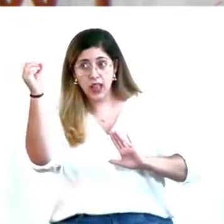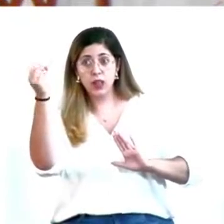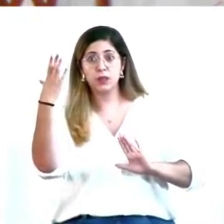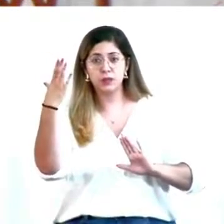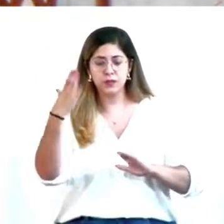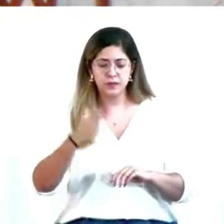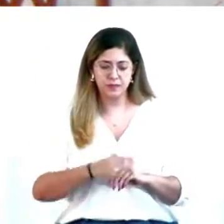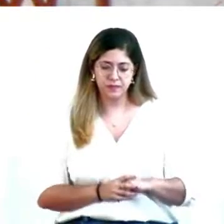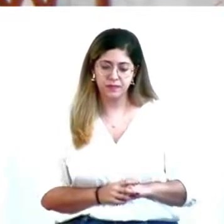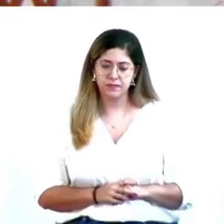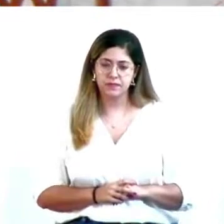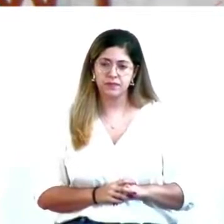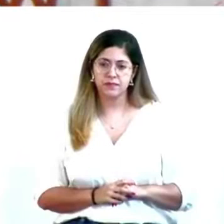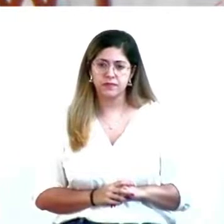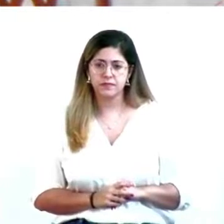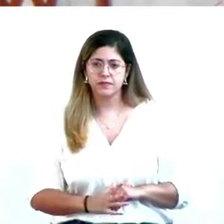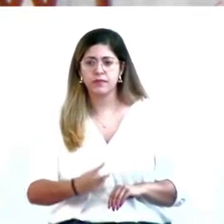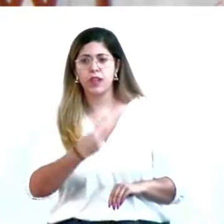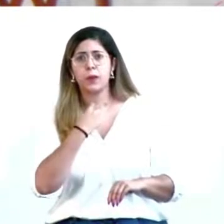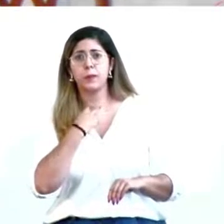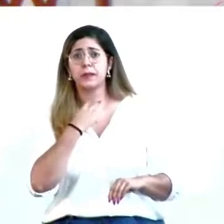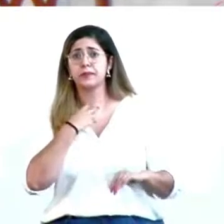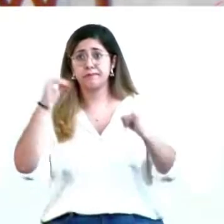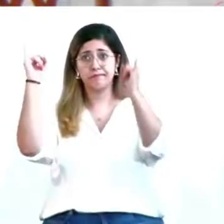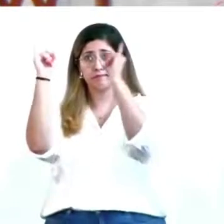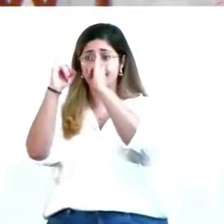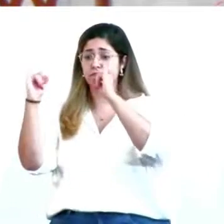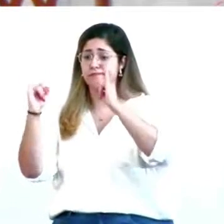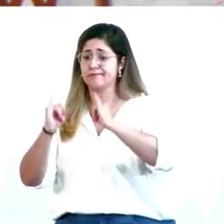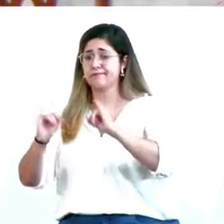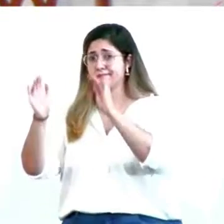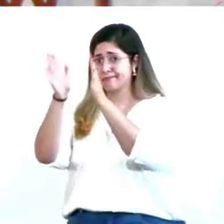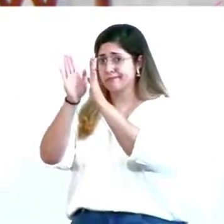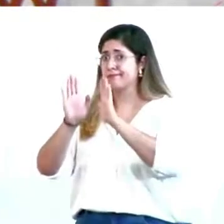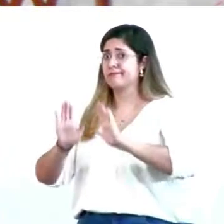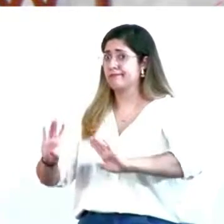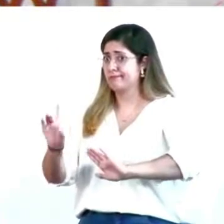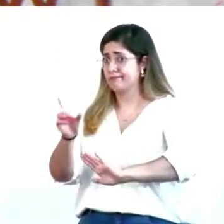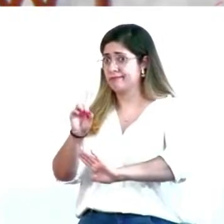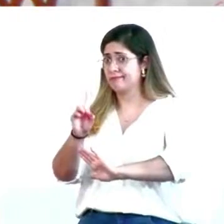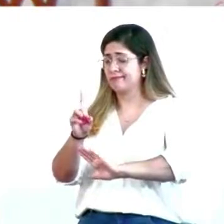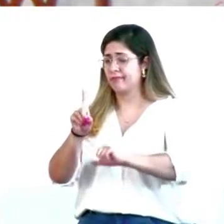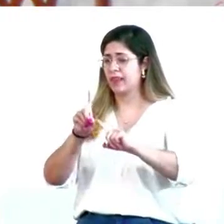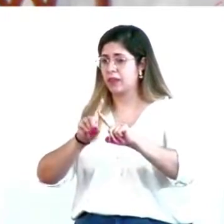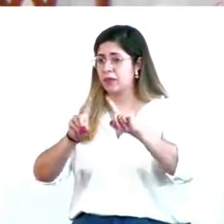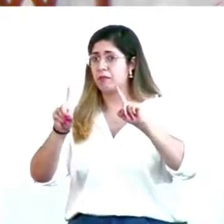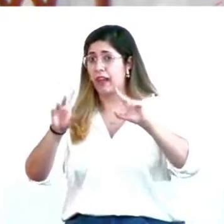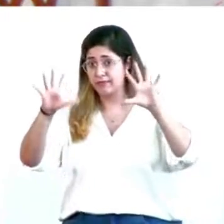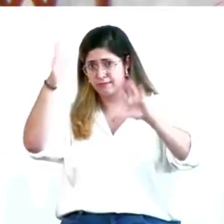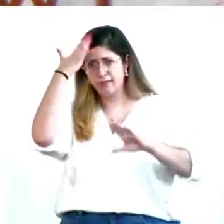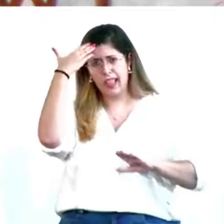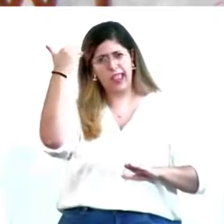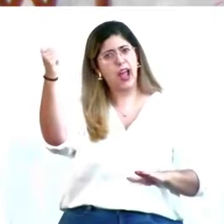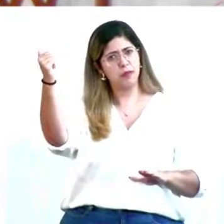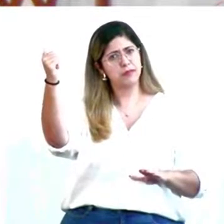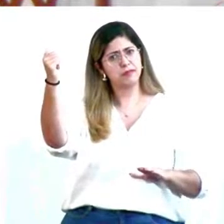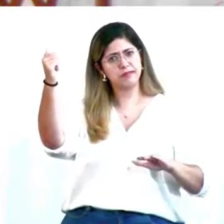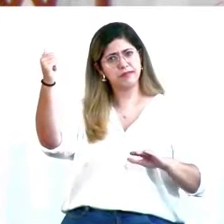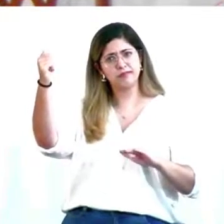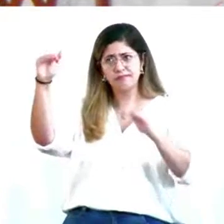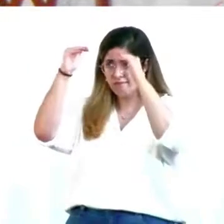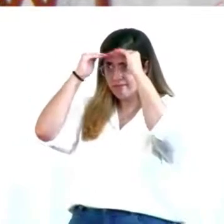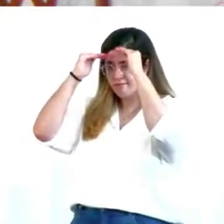devemos viver? Não como idólatras, nécios ou insensatos. Pelo contrário, andando